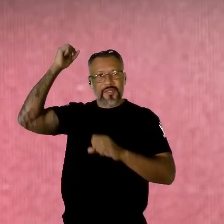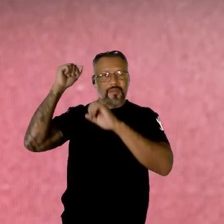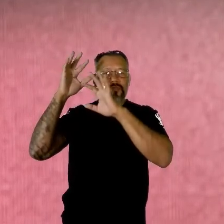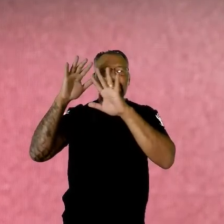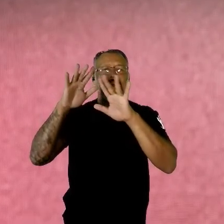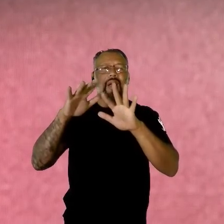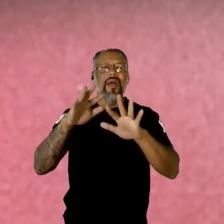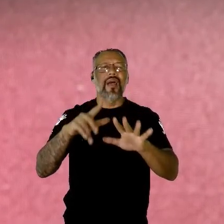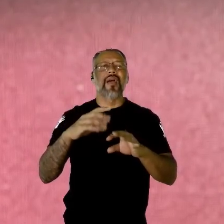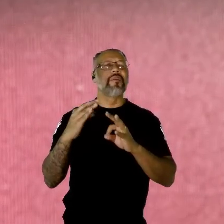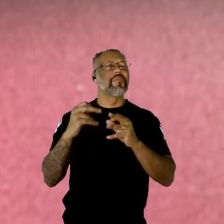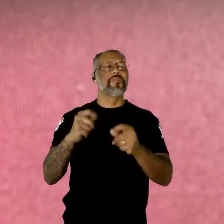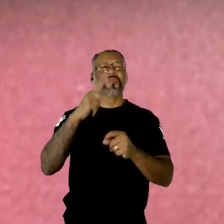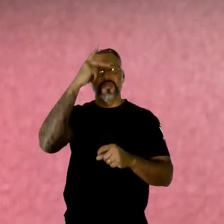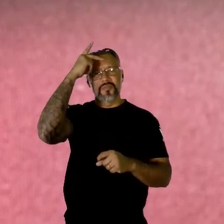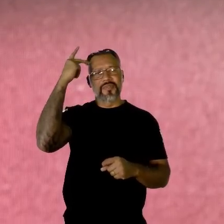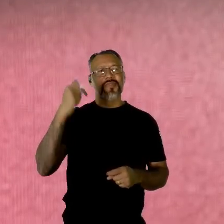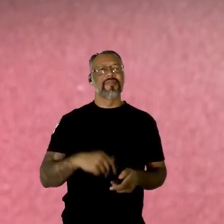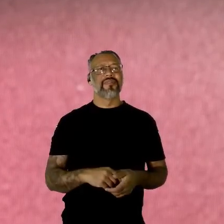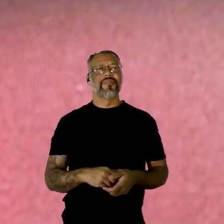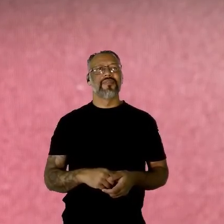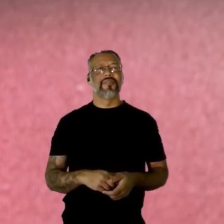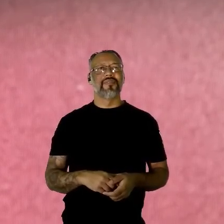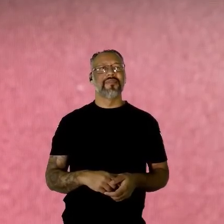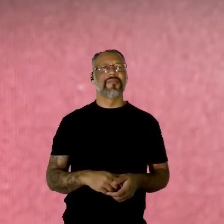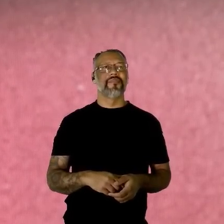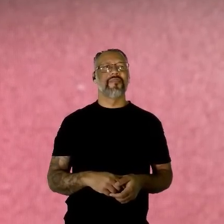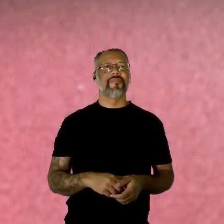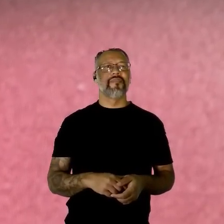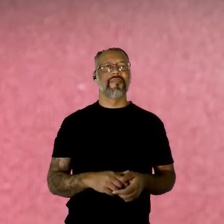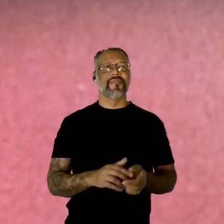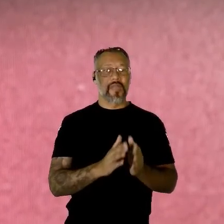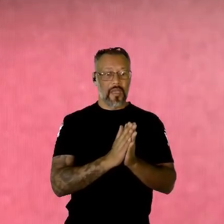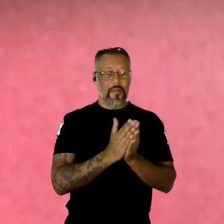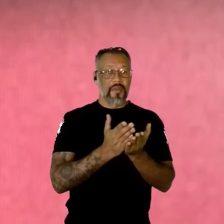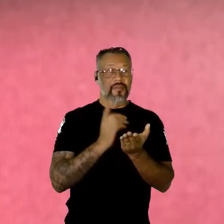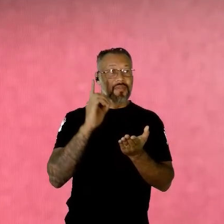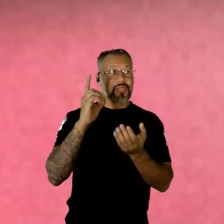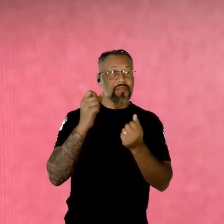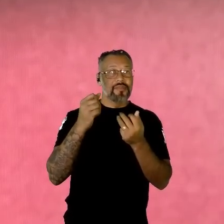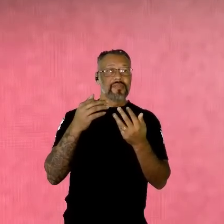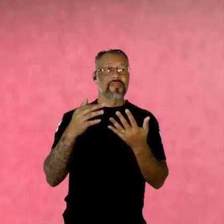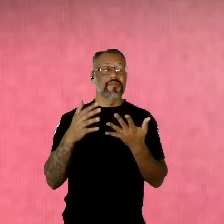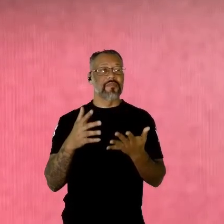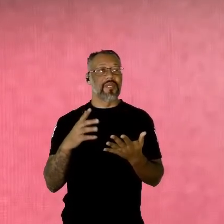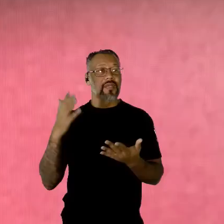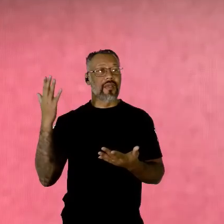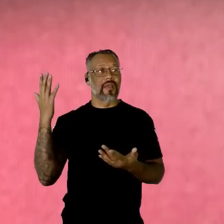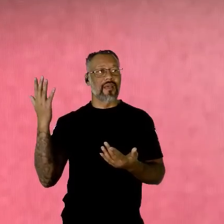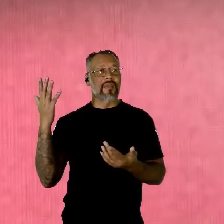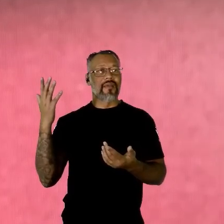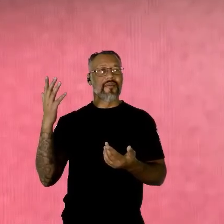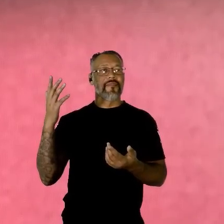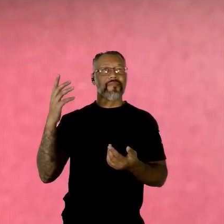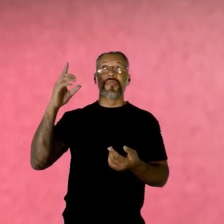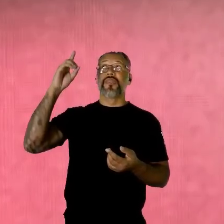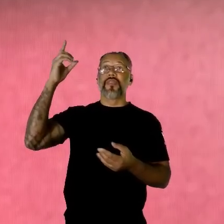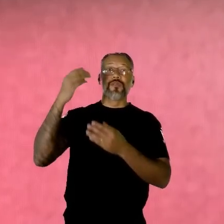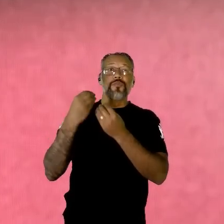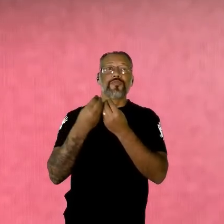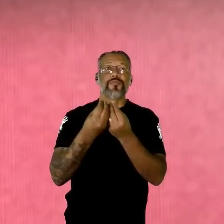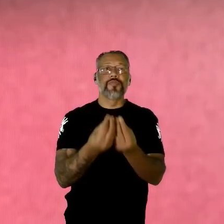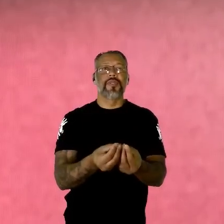povos e aí vem Ezequiel no Capítulo 36 Versículo 26 e 27 que diz darei a vocês um coração